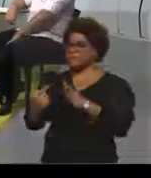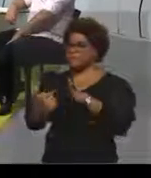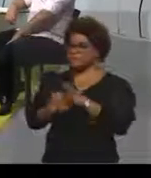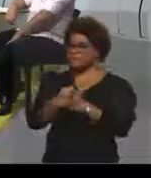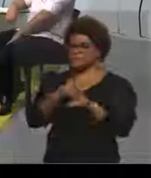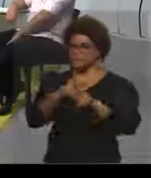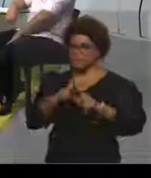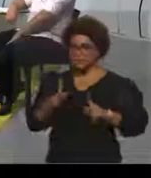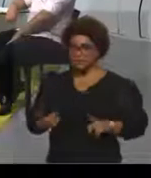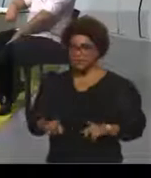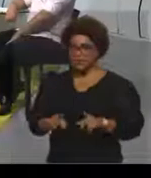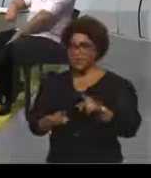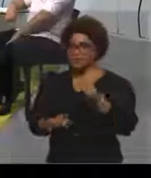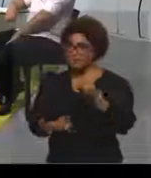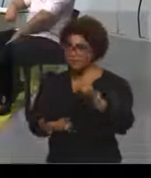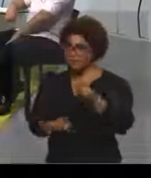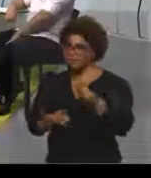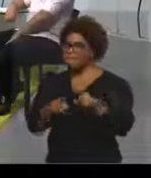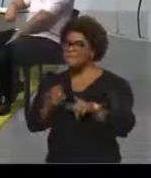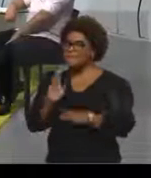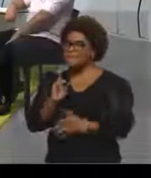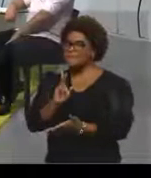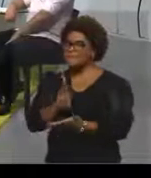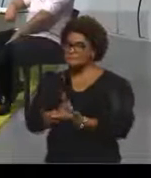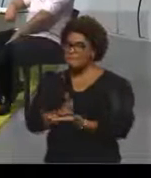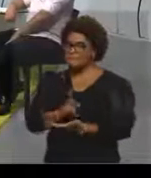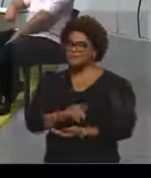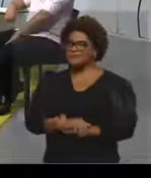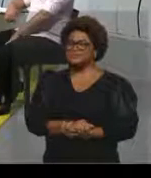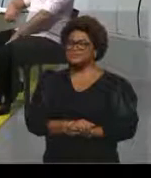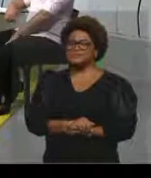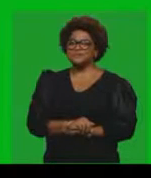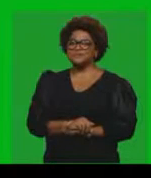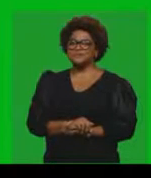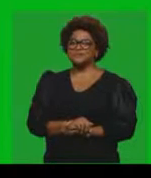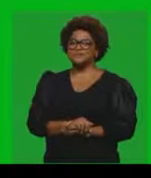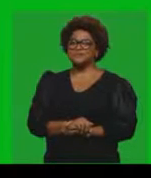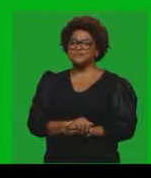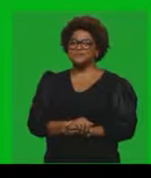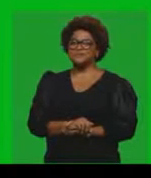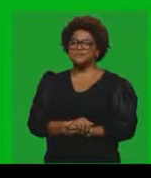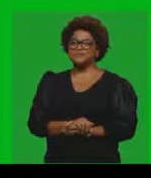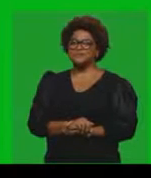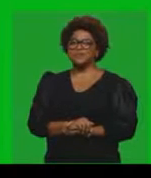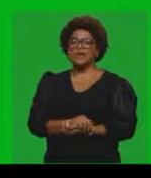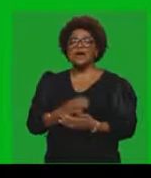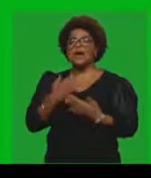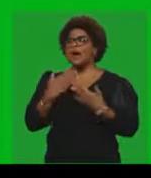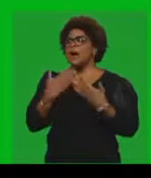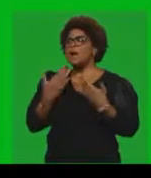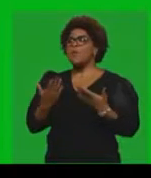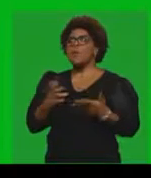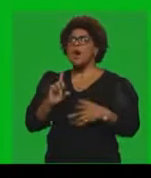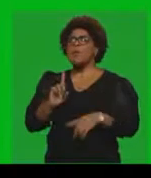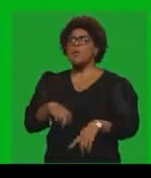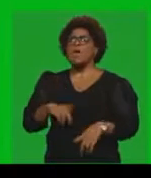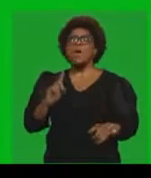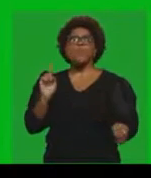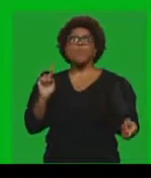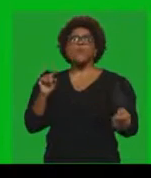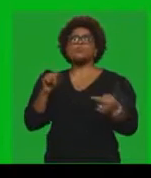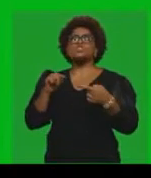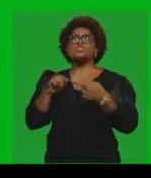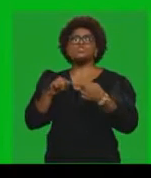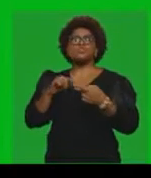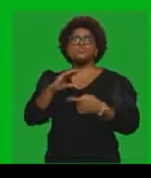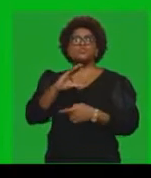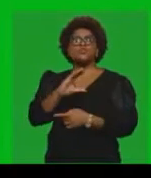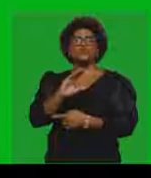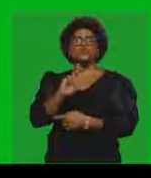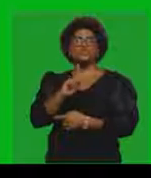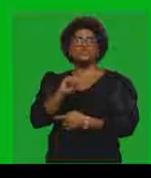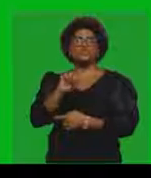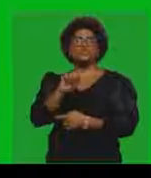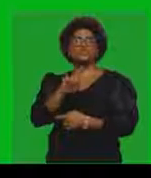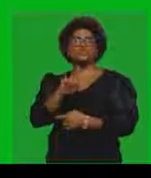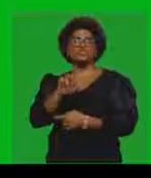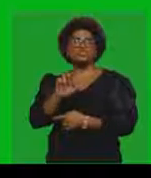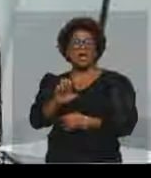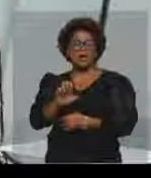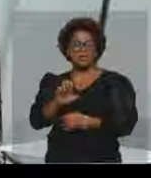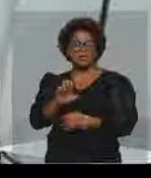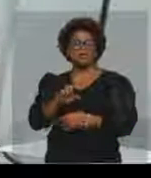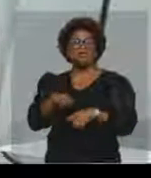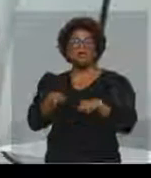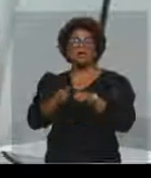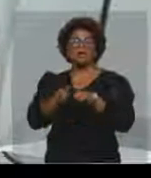para você, só que agora é uma dúvida de 6º ano. Qual é a finalidade da charge e do cartoon? Olha, tanto